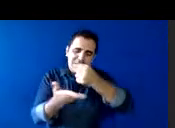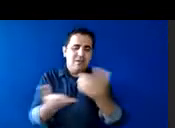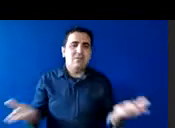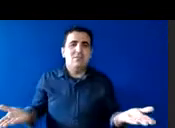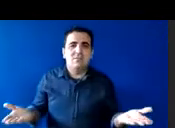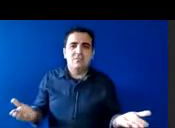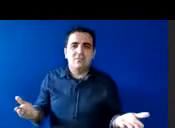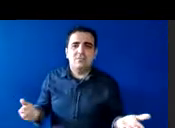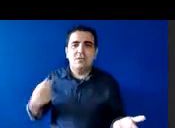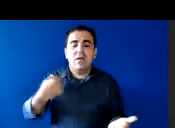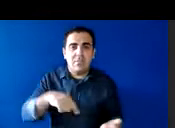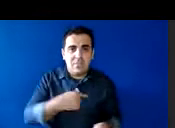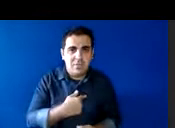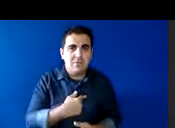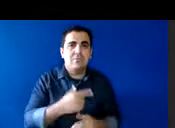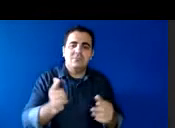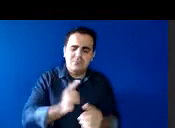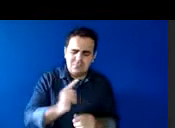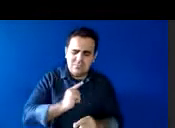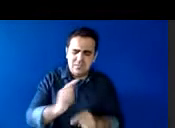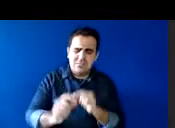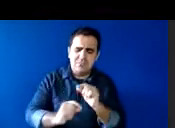né? Nós temos